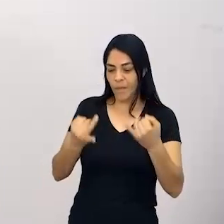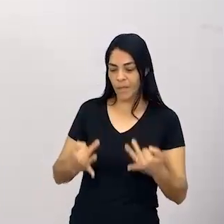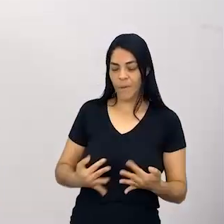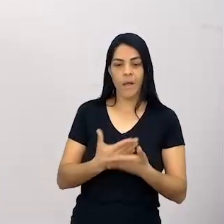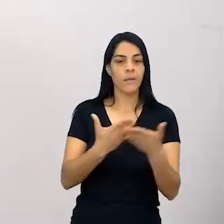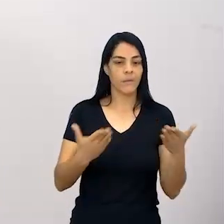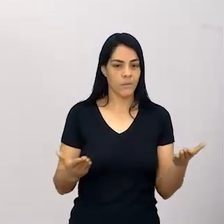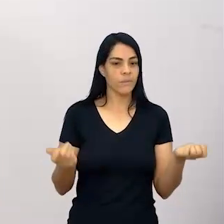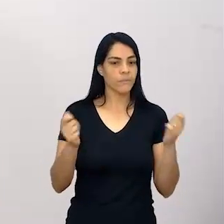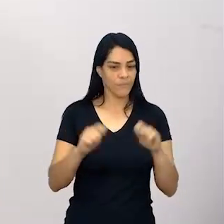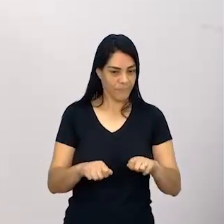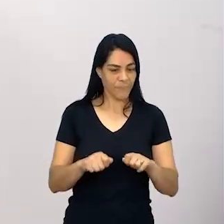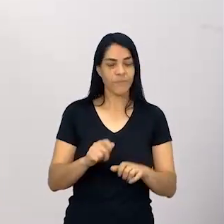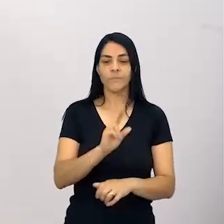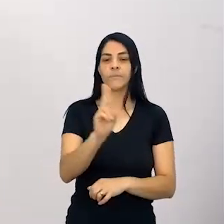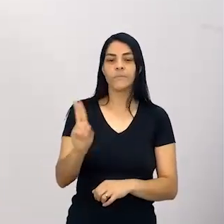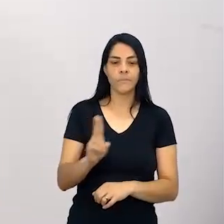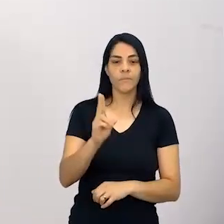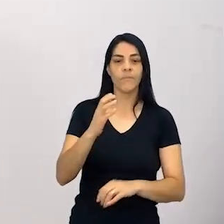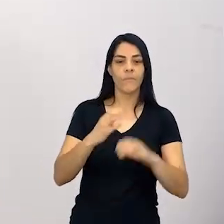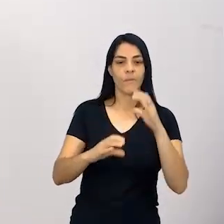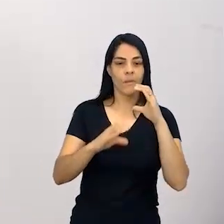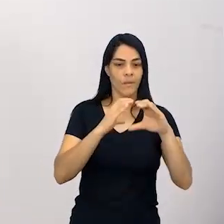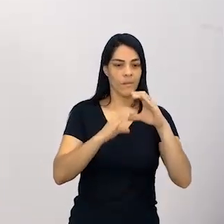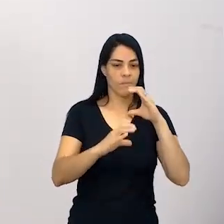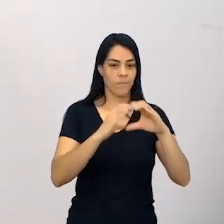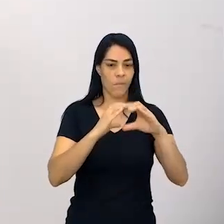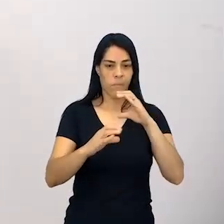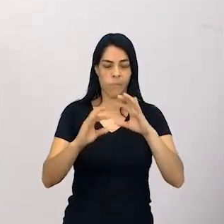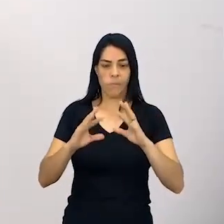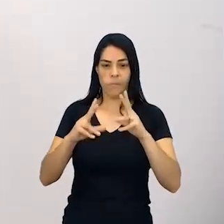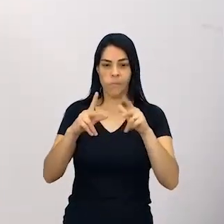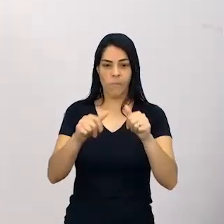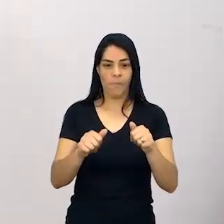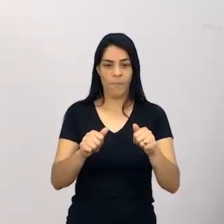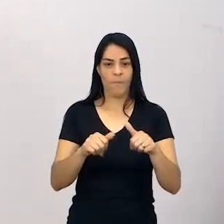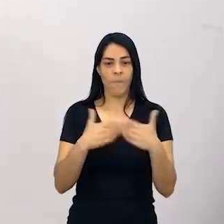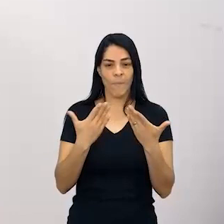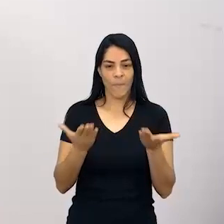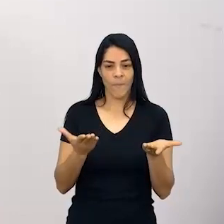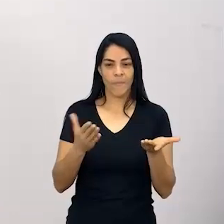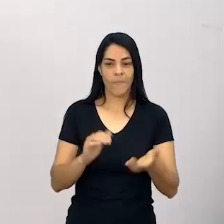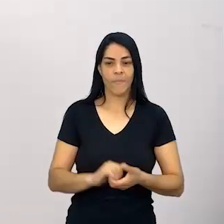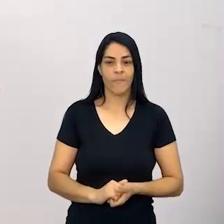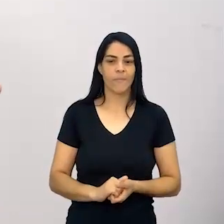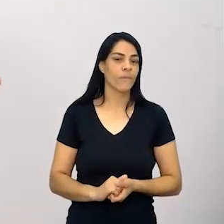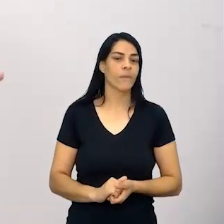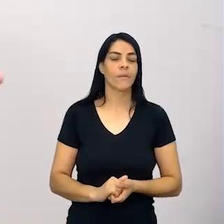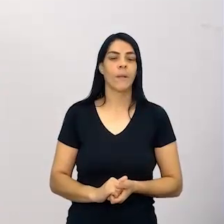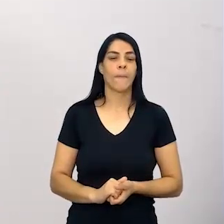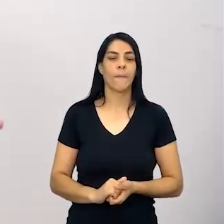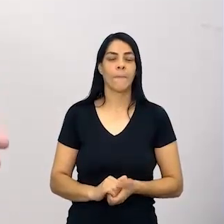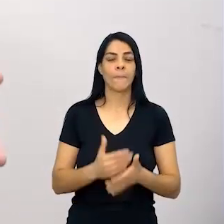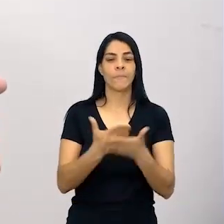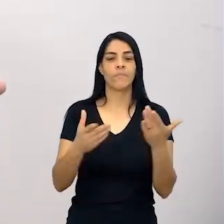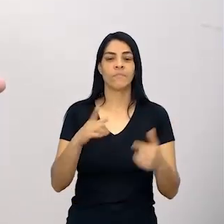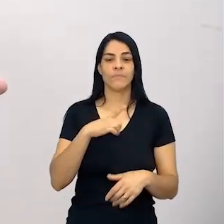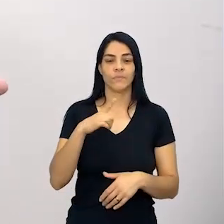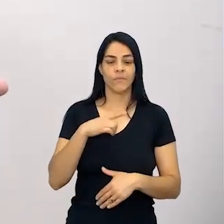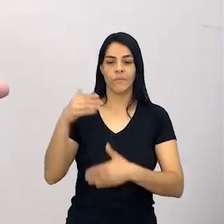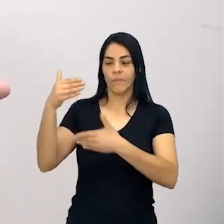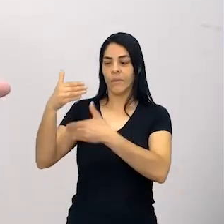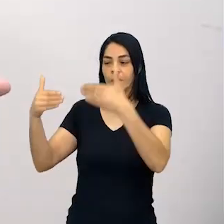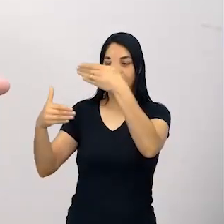podemos utilizar dessa comunicação, não é, Daniel, para todos. Então, a gente tem aí no slide